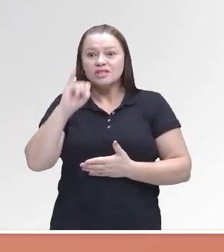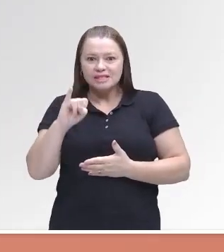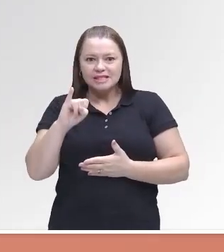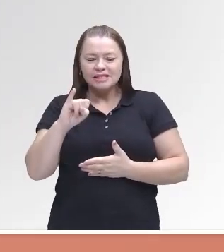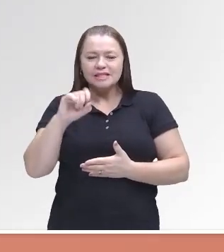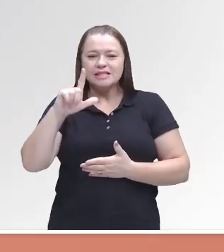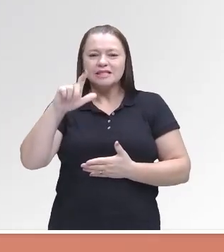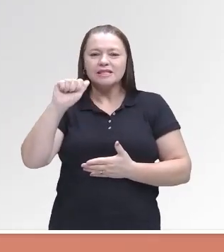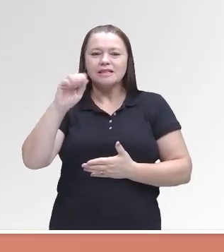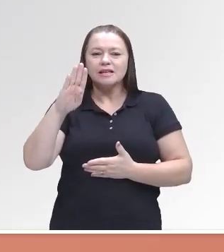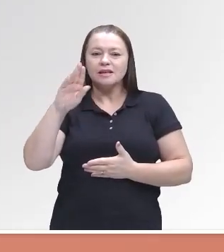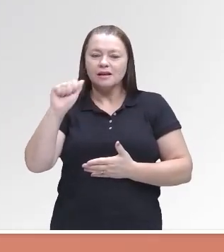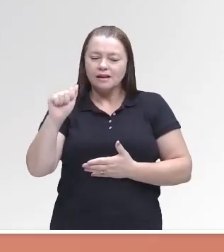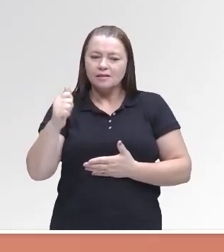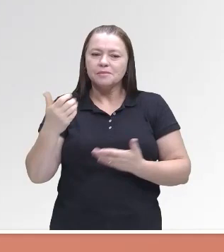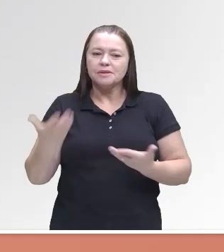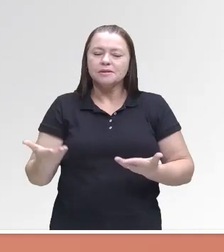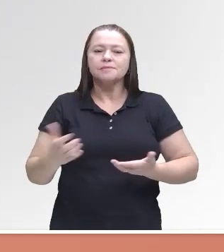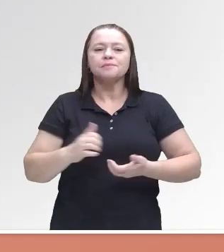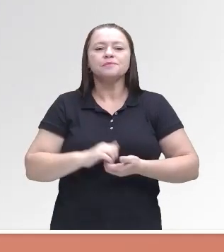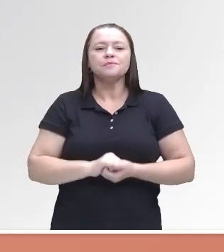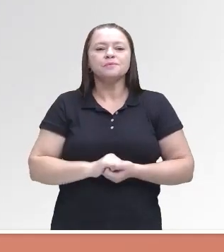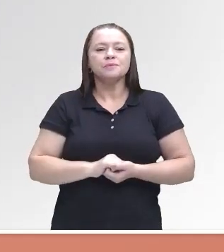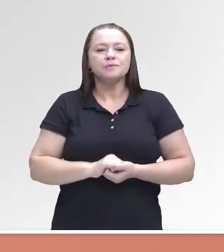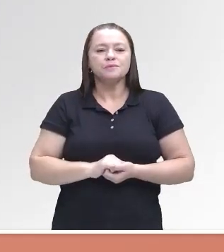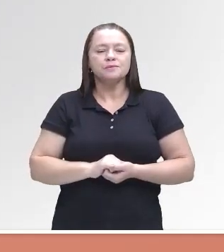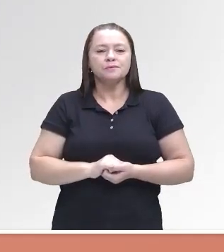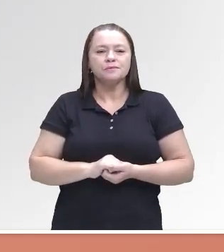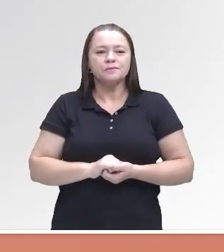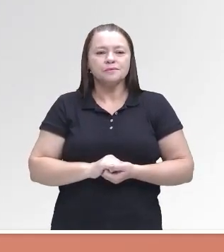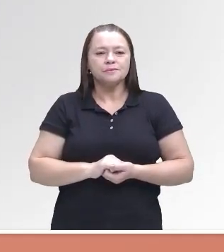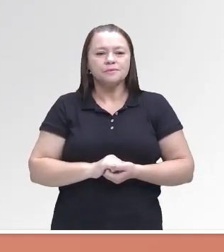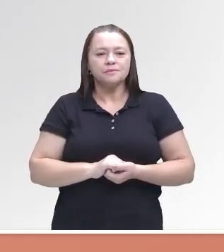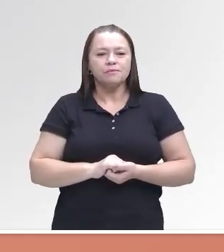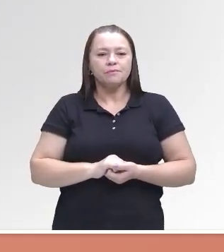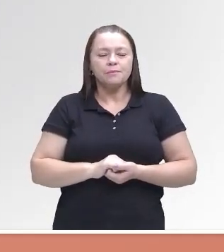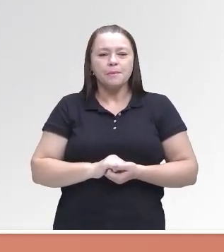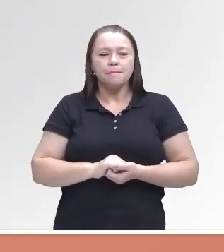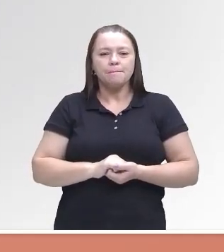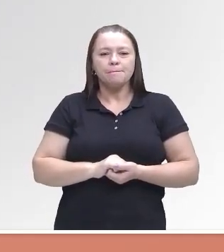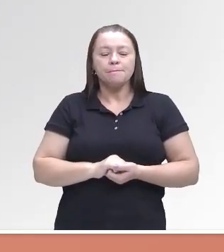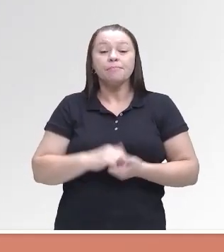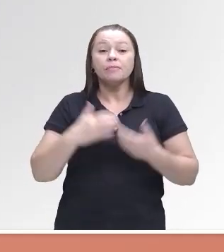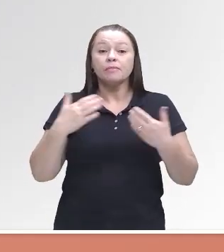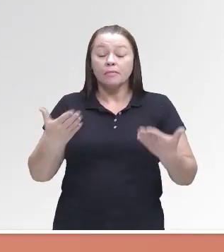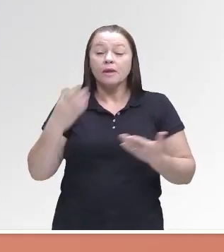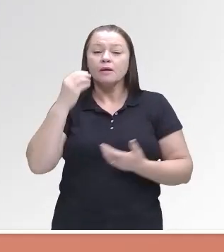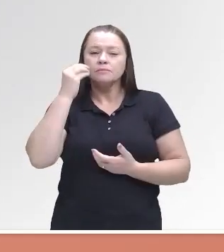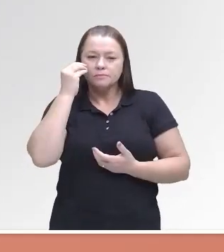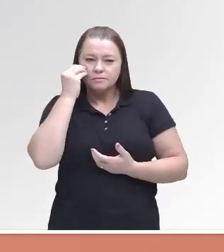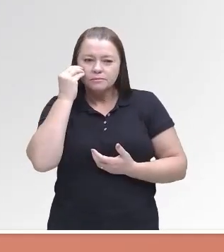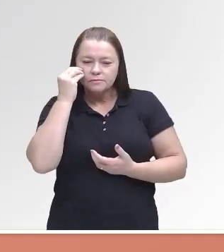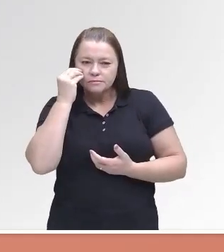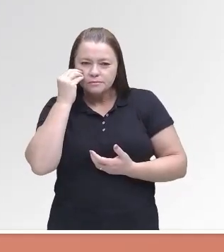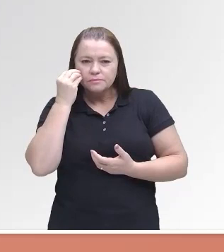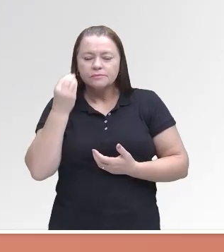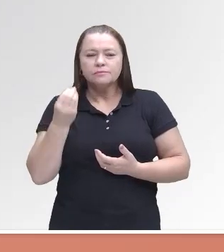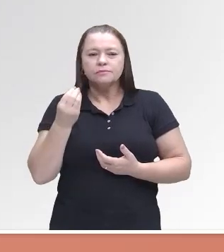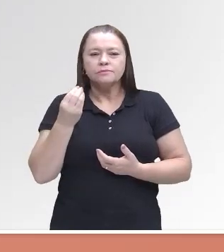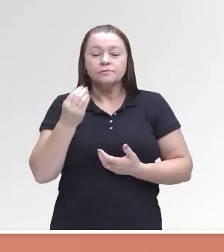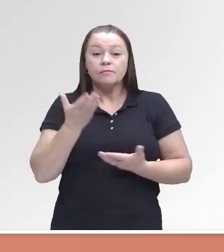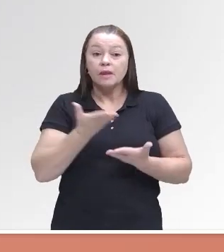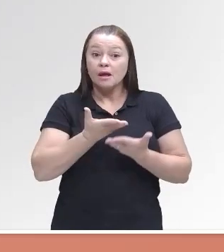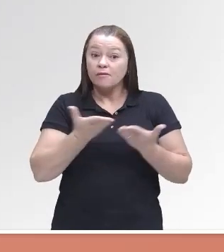Então, a palavra gato também é uma dissílaba. Agora, olhem para mim. A vez de